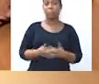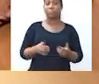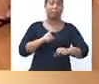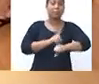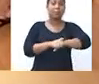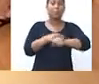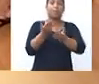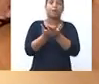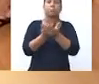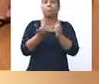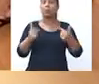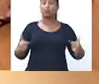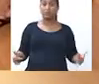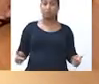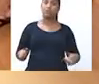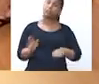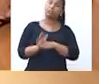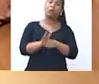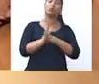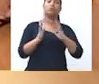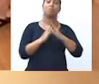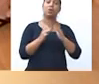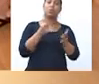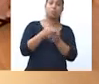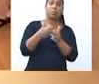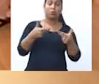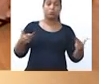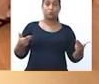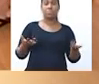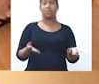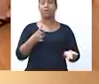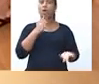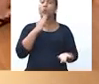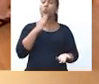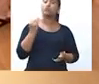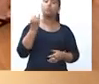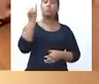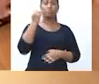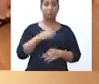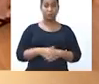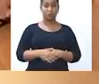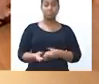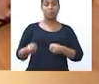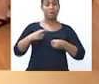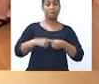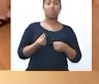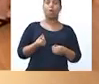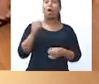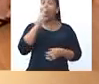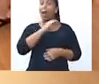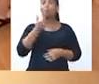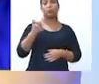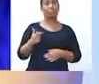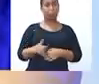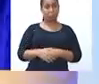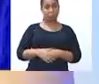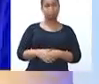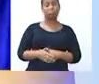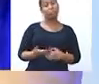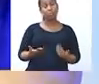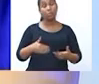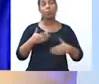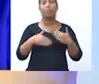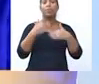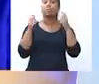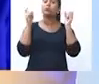estudar, porque eles estão ajudando a sustentar a casa. E aí você vem e fala que o conhecimento é importante, não vê esse retorno imediato. Né? Então, é toda uma